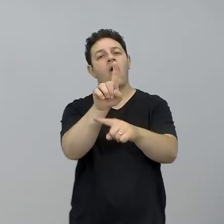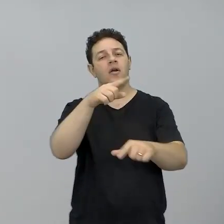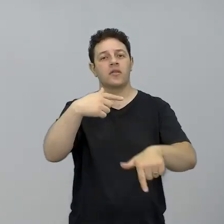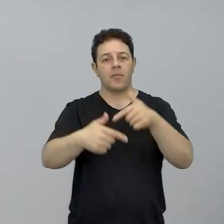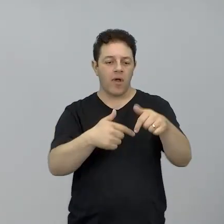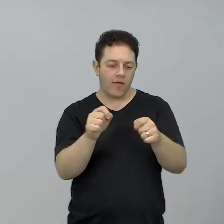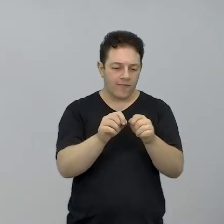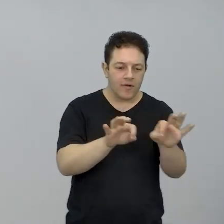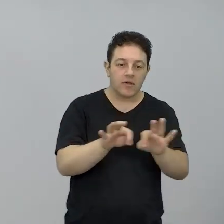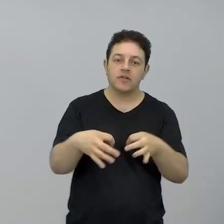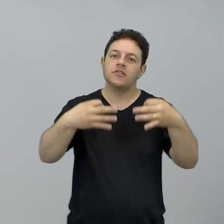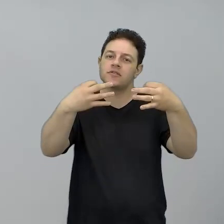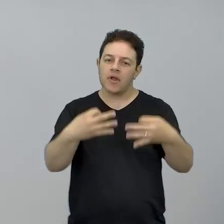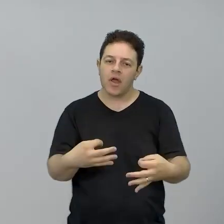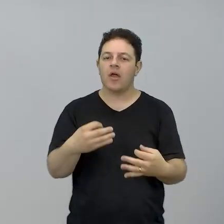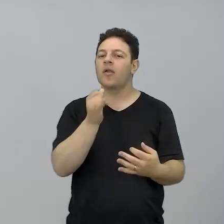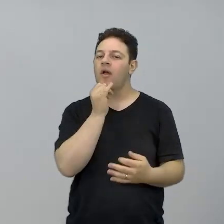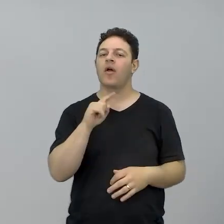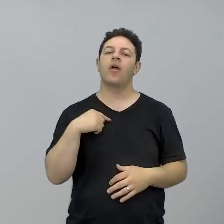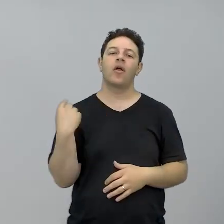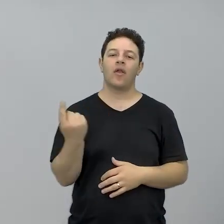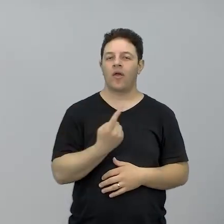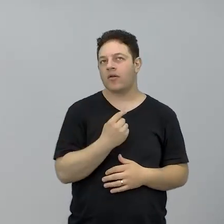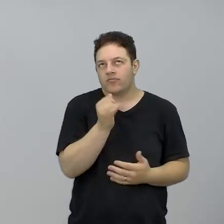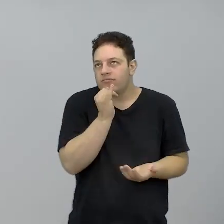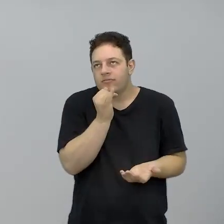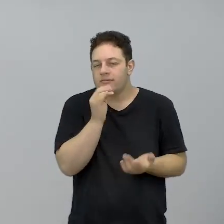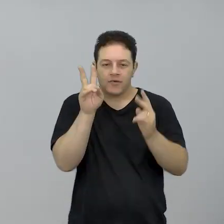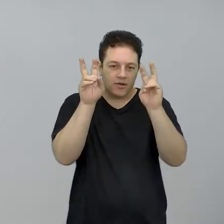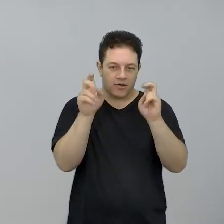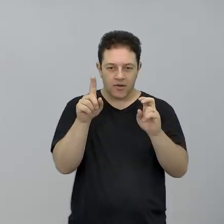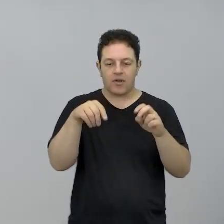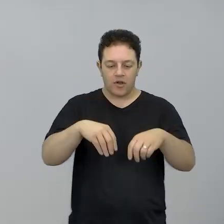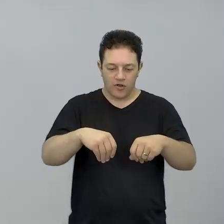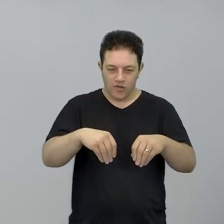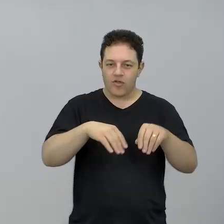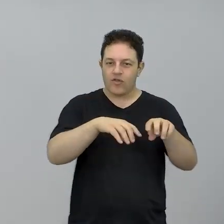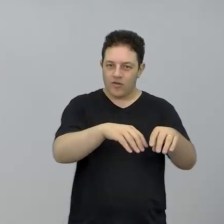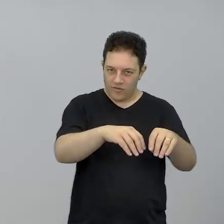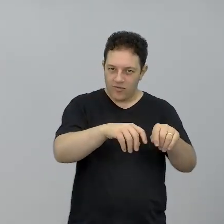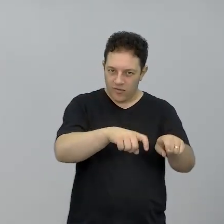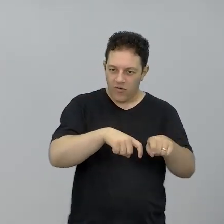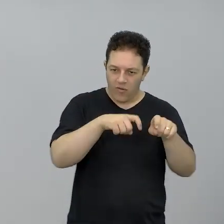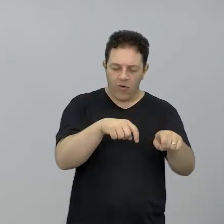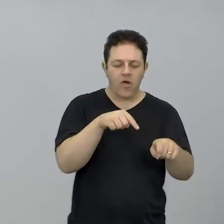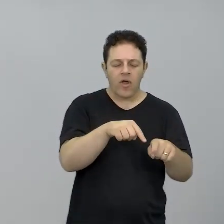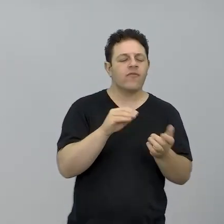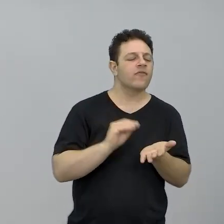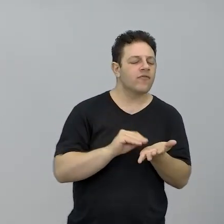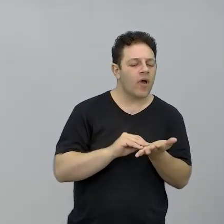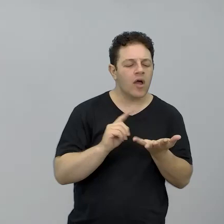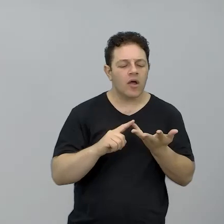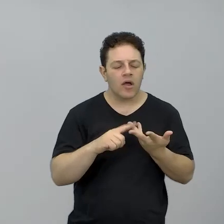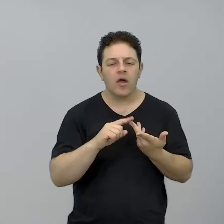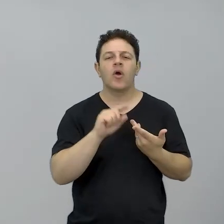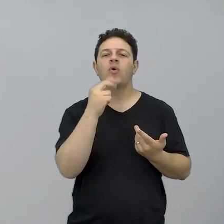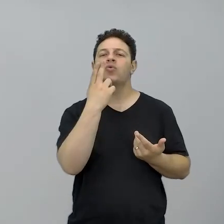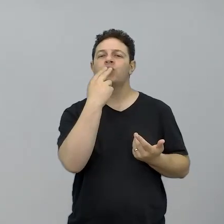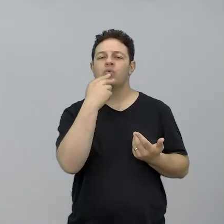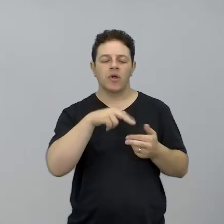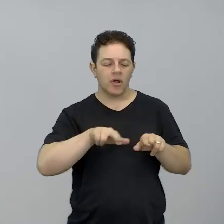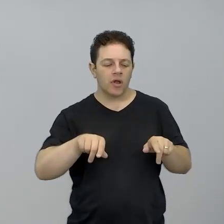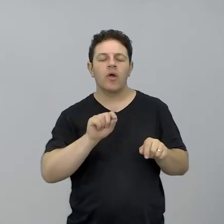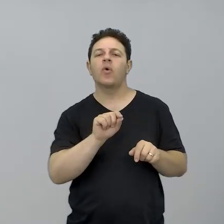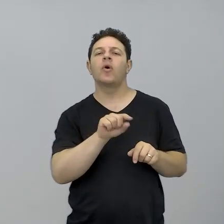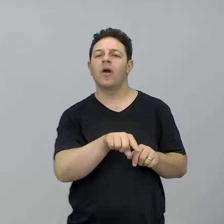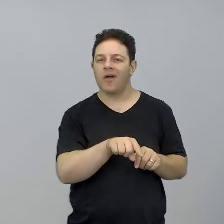saber qual, no nosso caso, se a gente for falando do solo, que componente está faltando, que nutriente está faltando. Então,